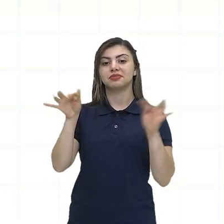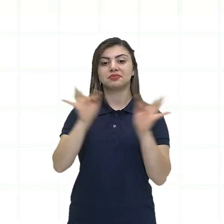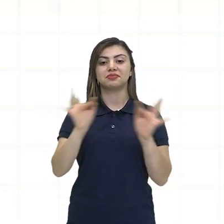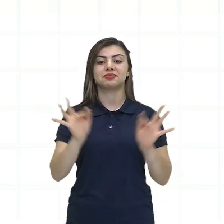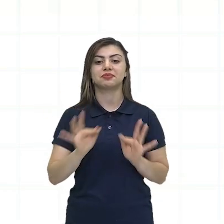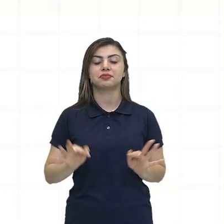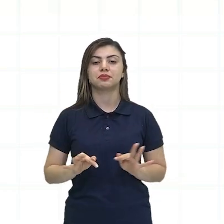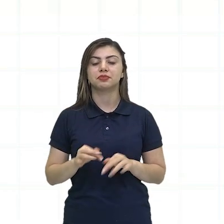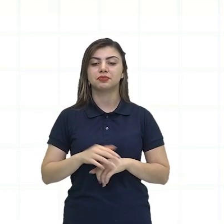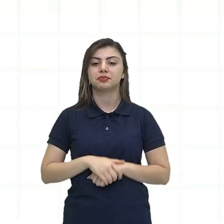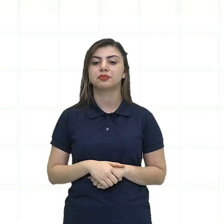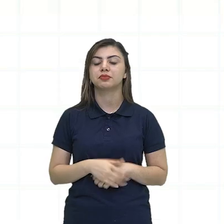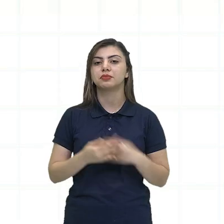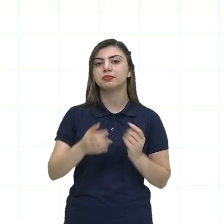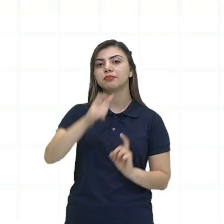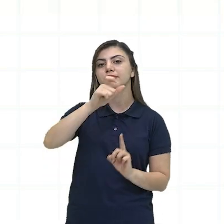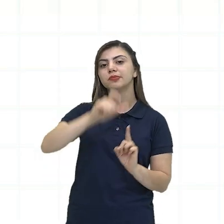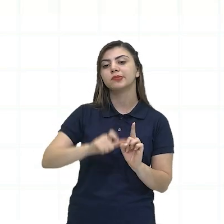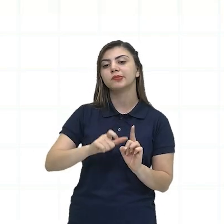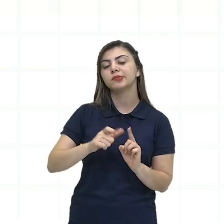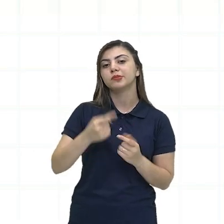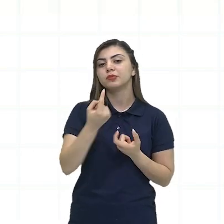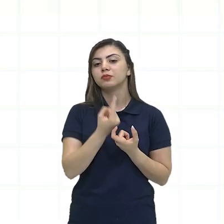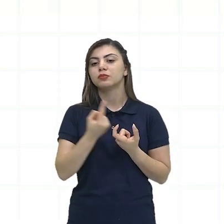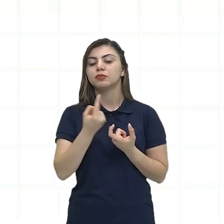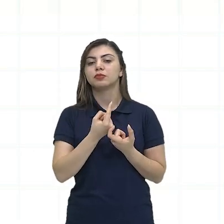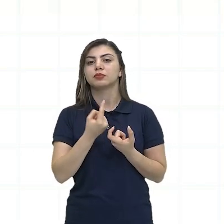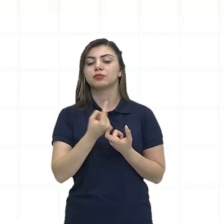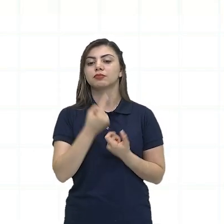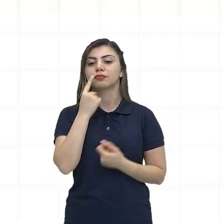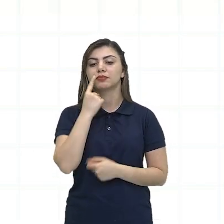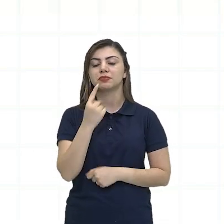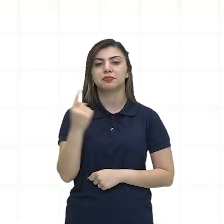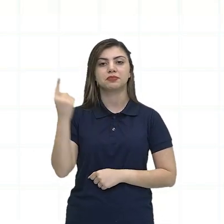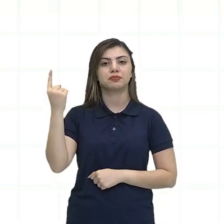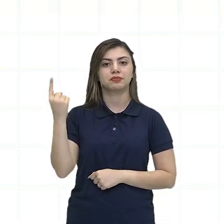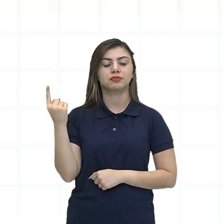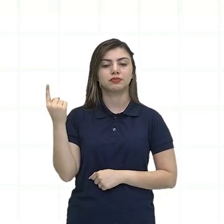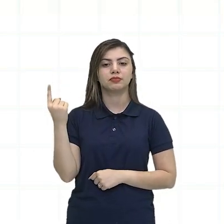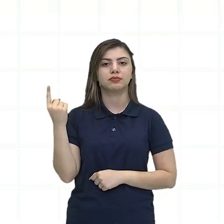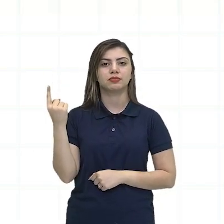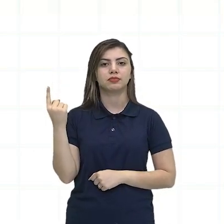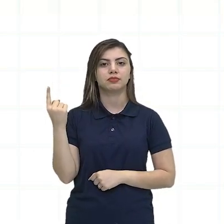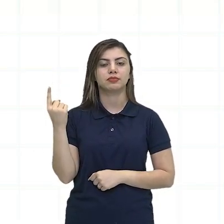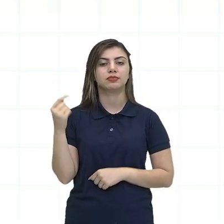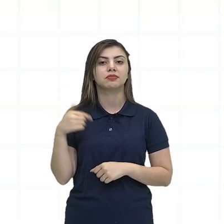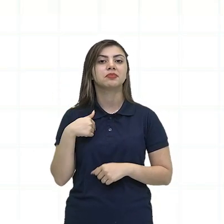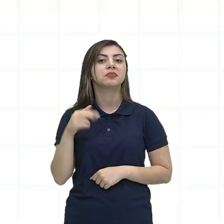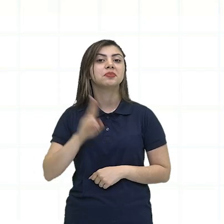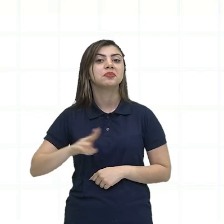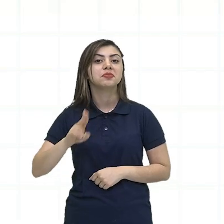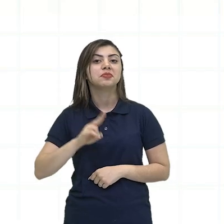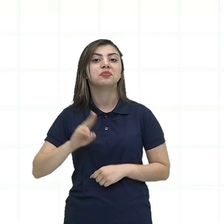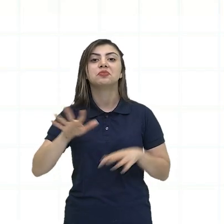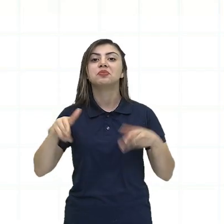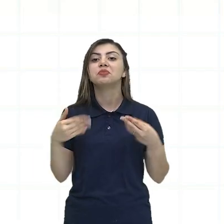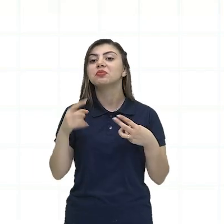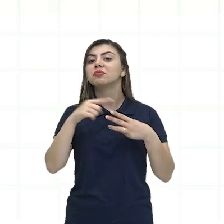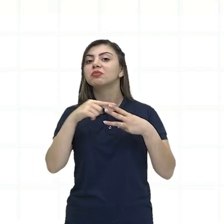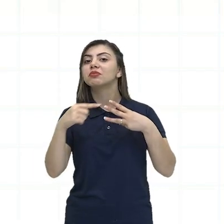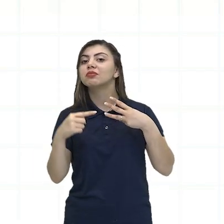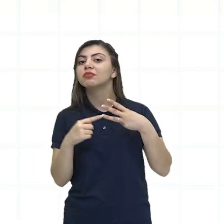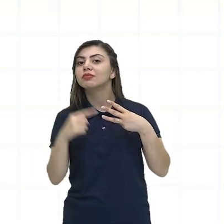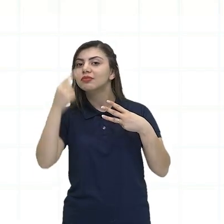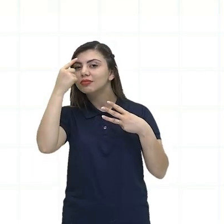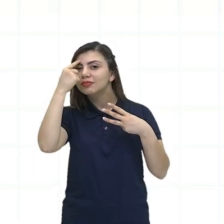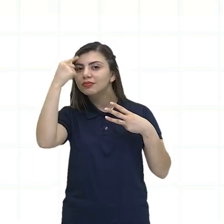Aqui o meu sujeito está no singular. My dog. My dog. O que eu utilizo mesmo quando eu tenho ali no